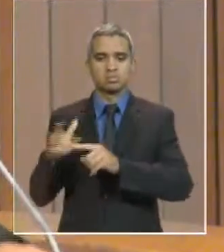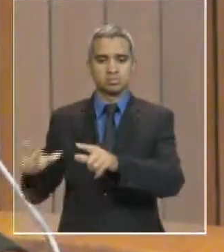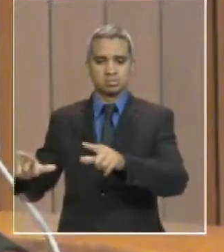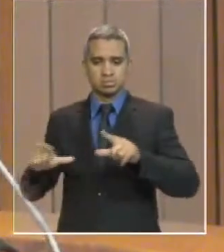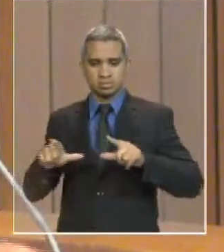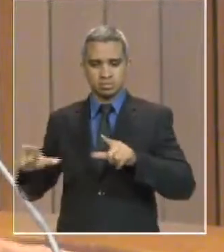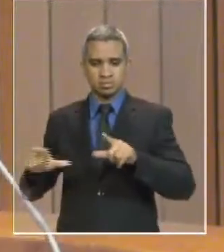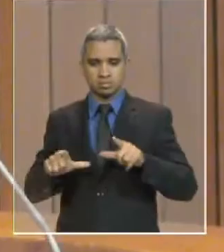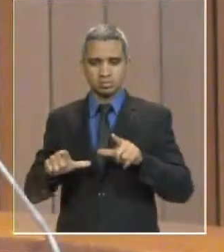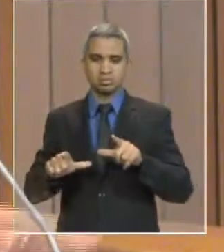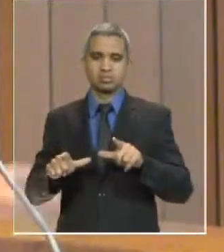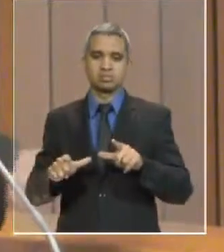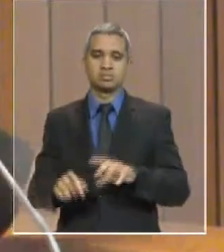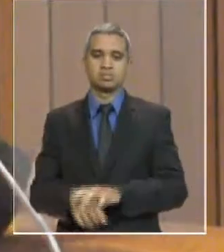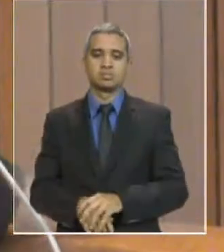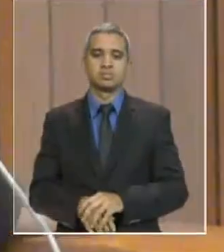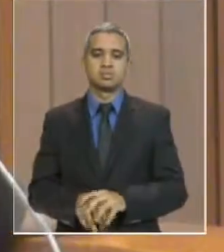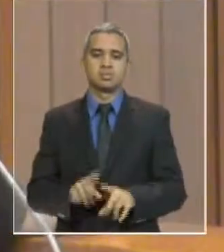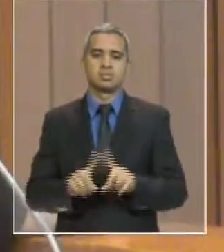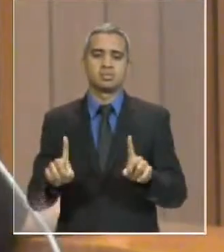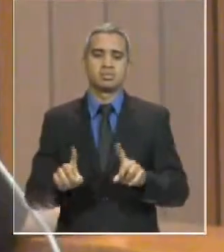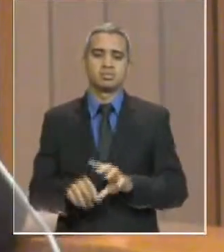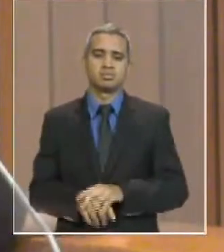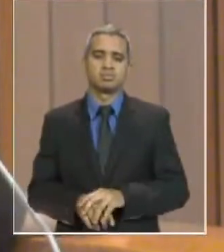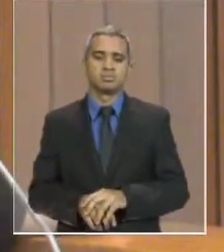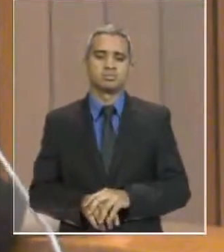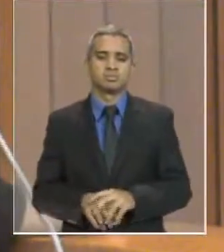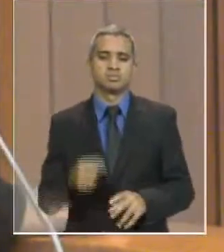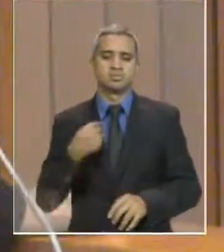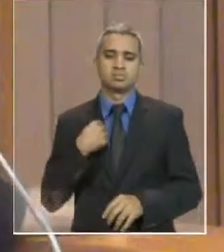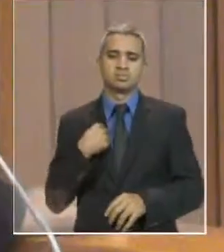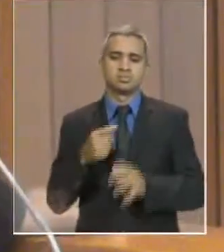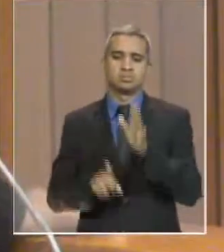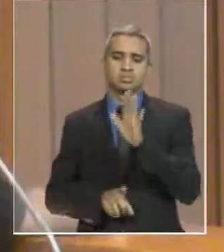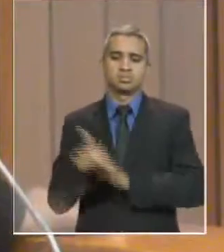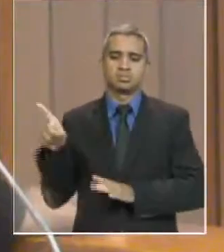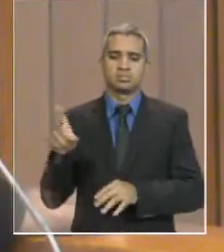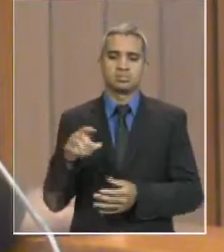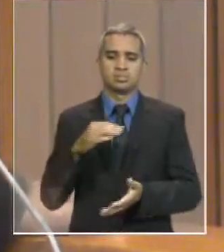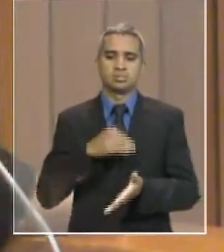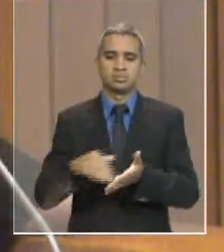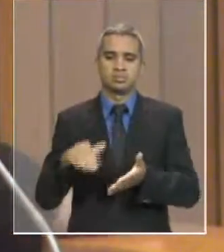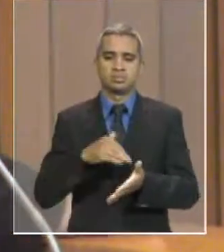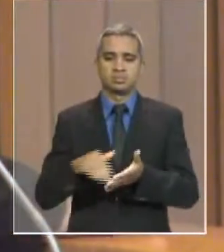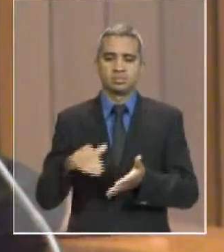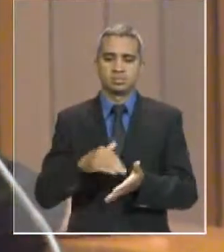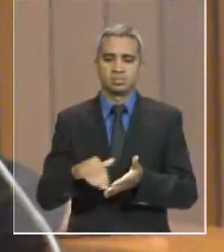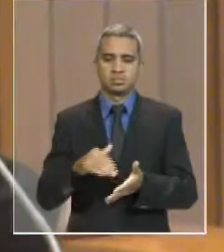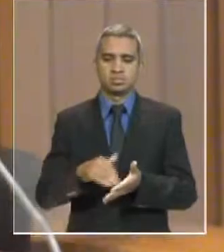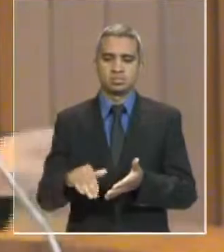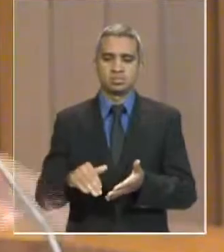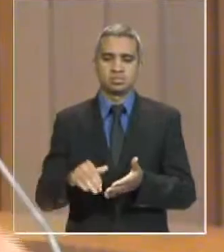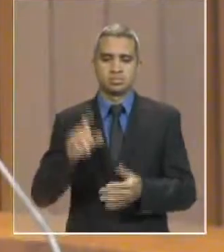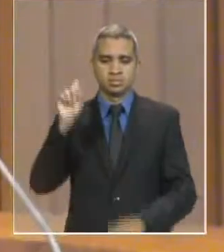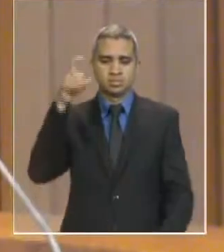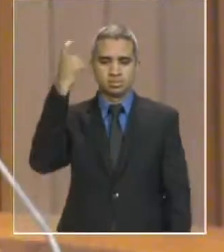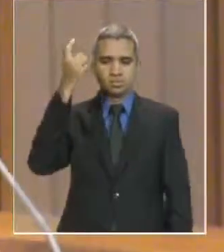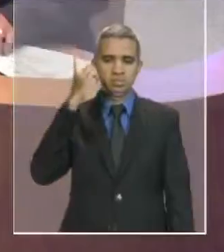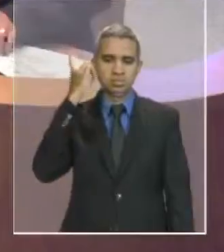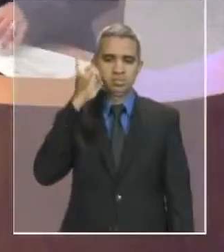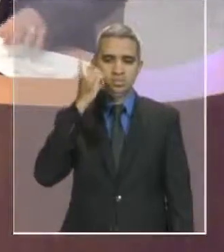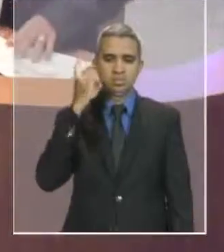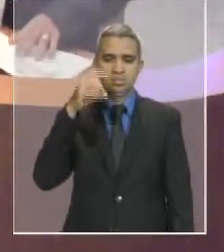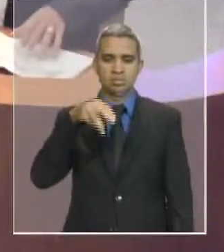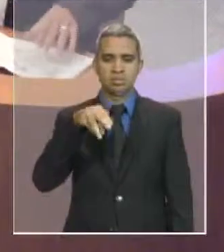fiz um questionamento à secretária e ao secretário também, ex-deputado Marcelo,